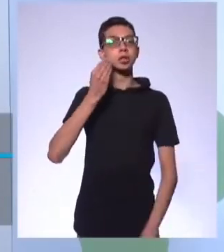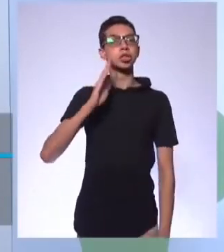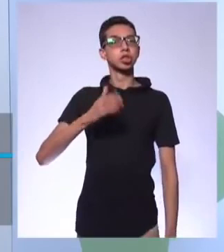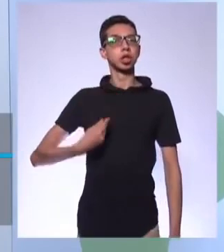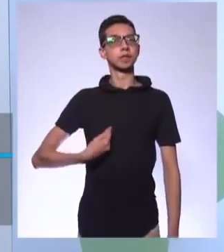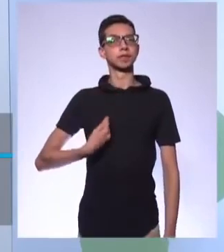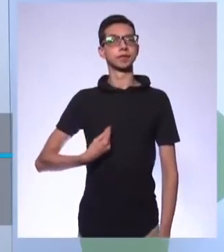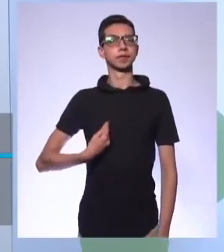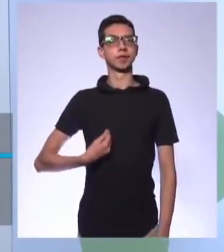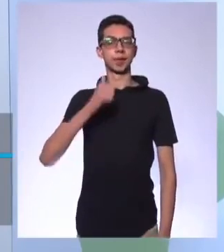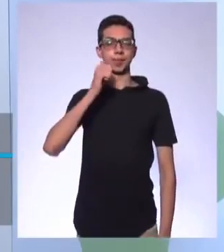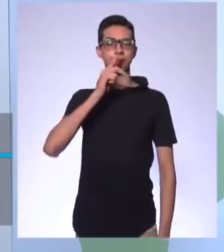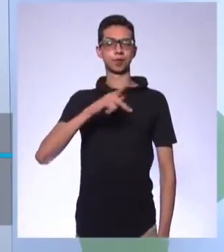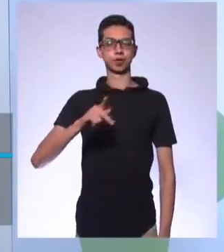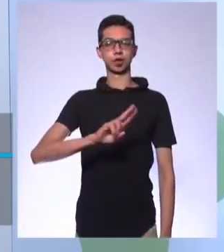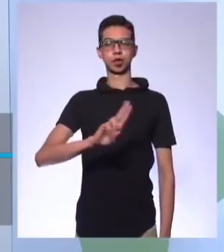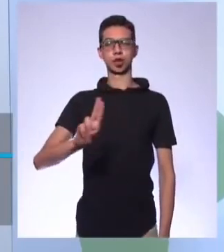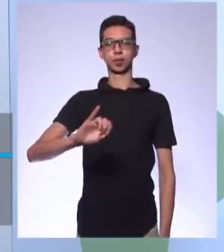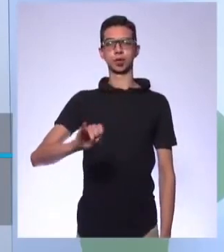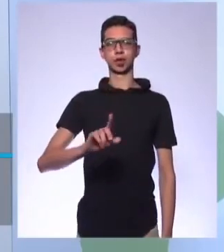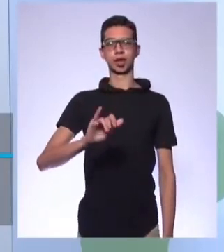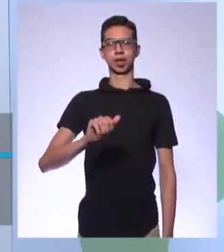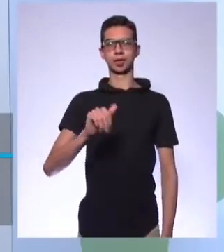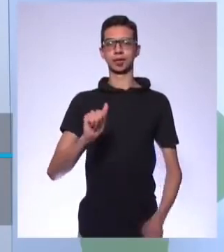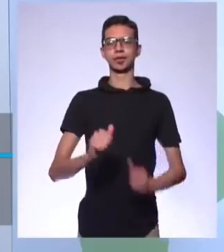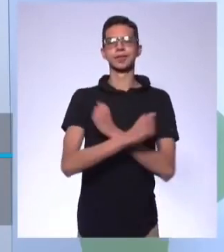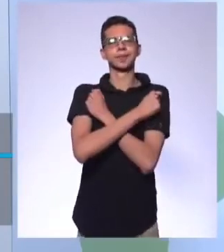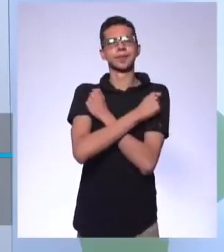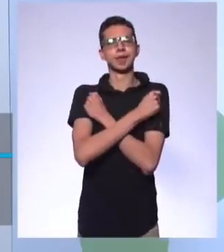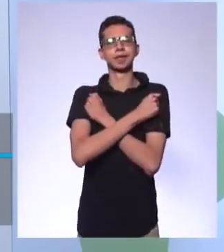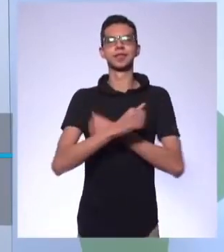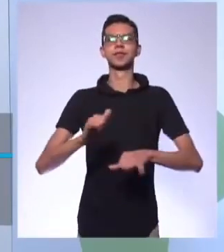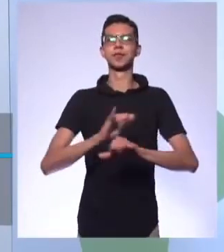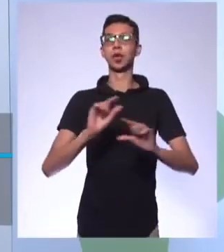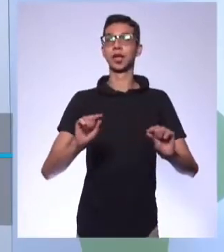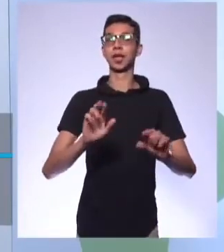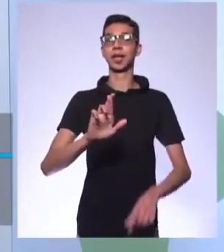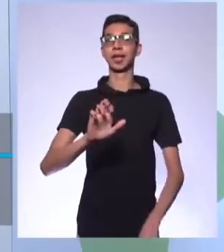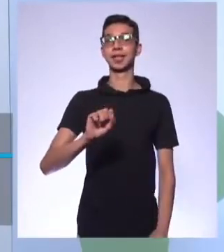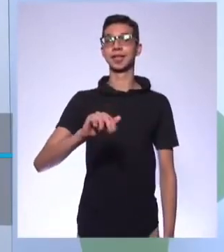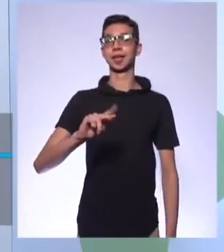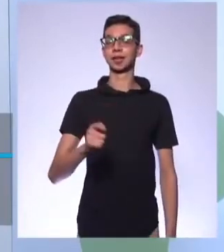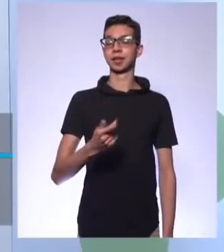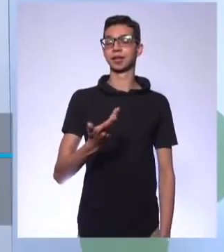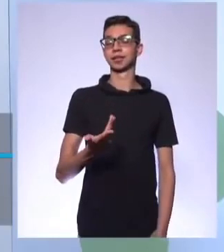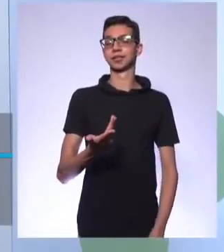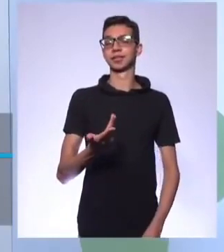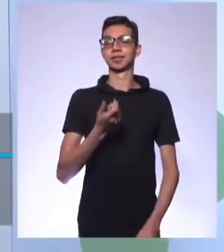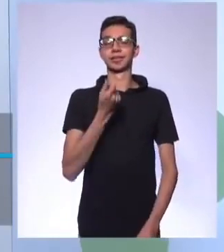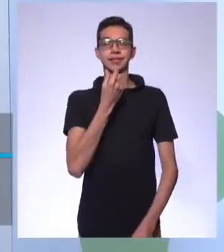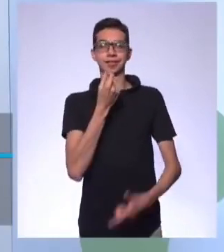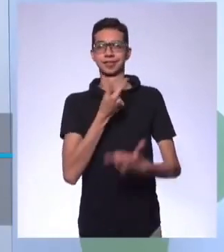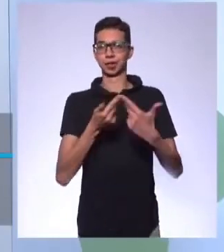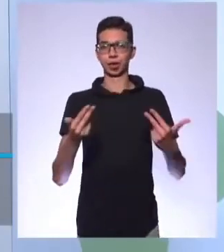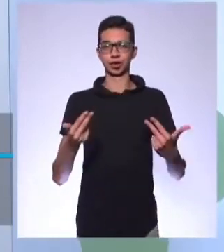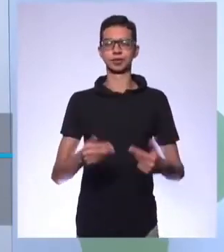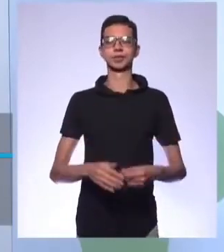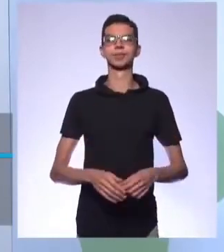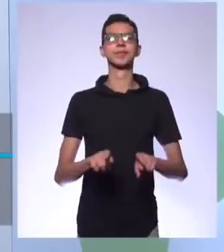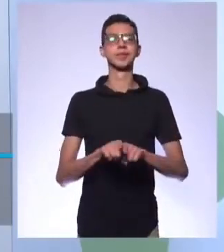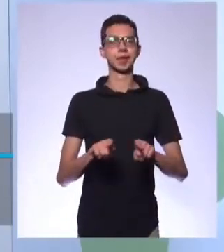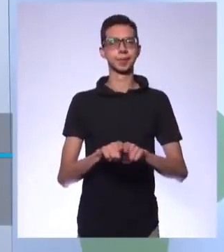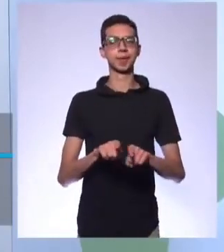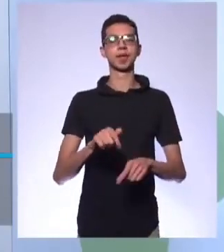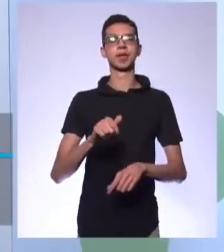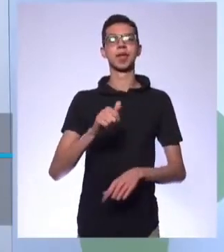A professora Juliana, abraço, professora Juliana, ela diz, pela resenha. A professora Márcia também diz, lendo